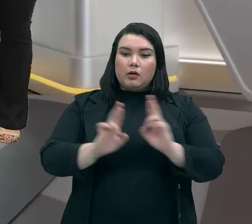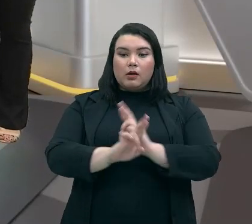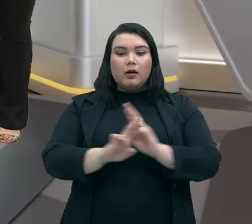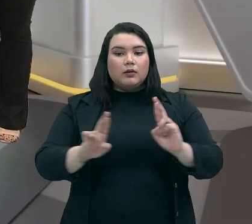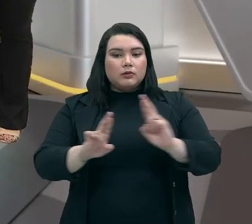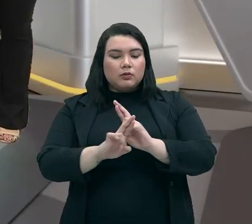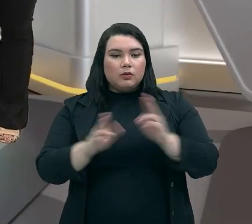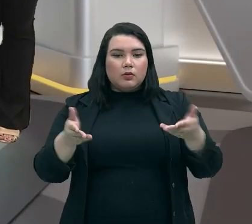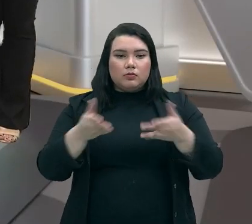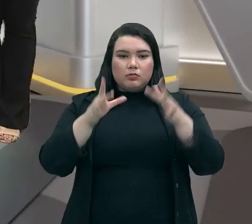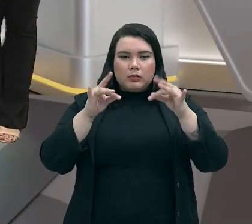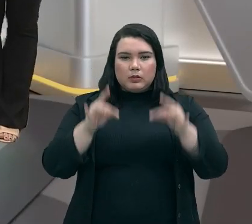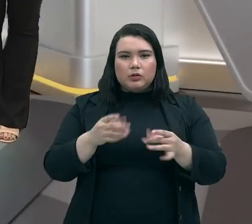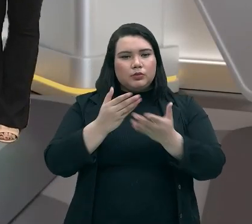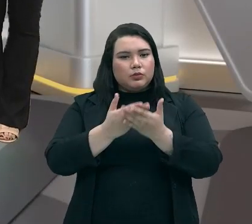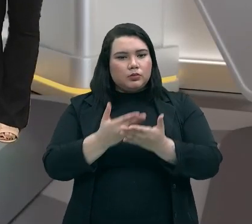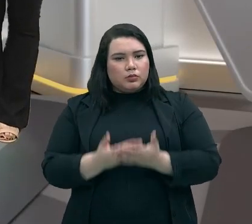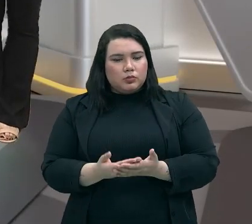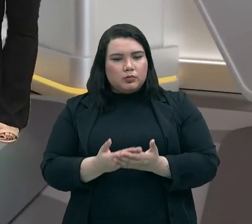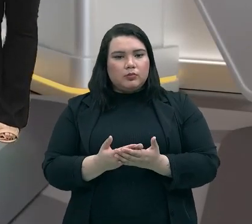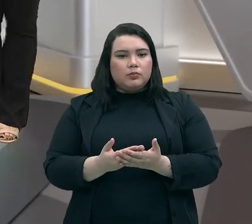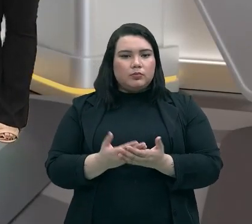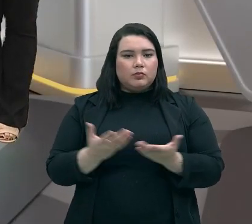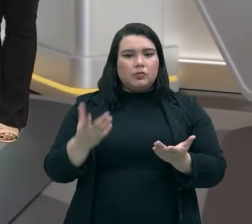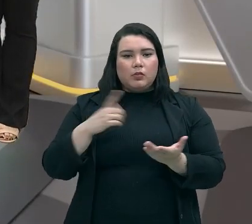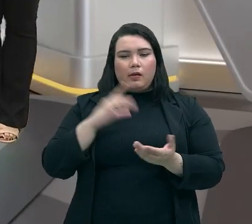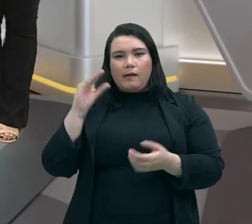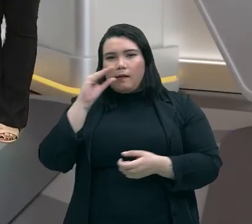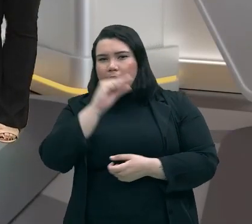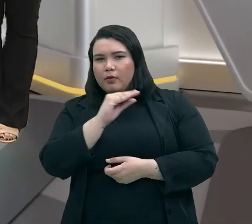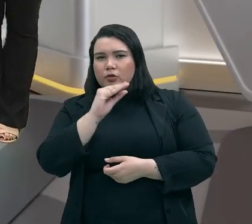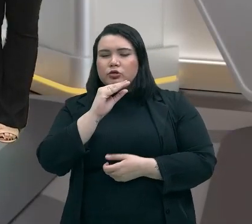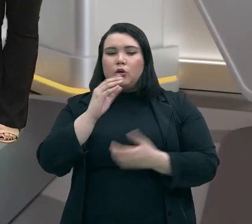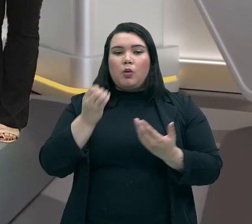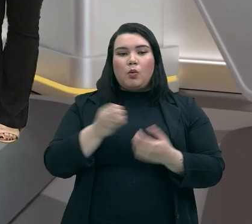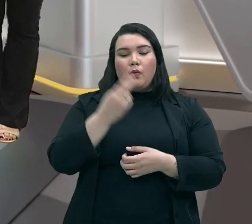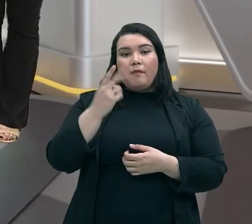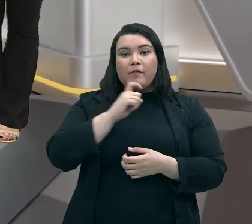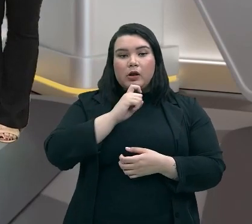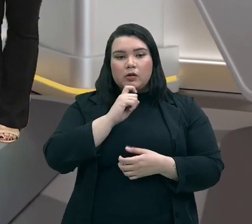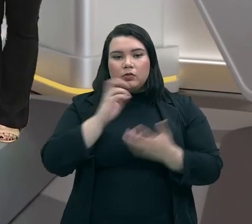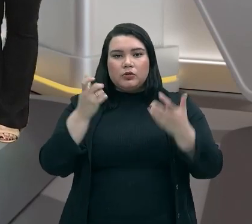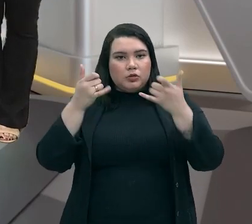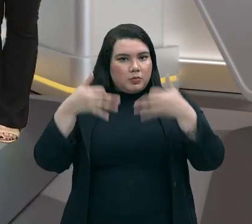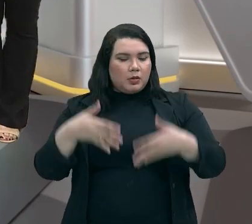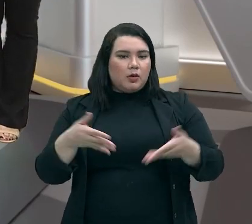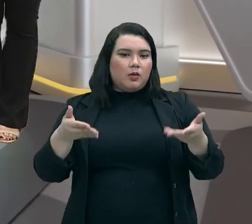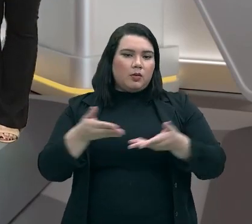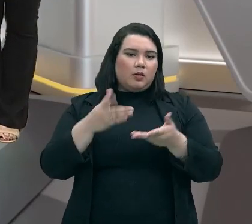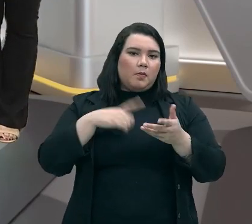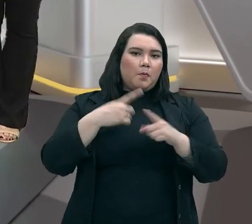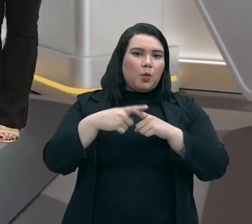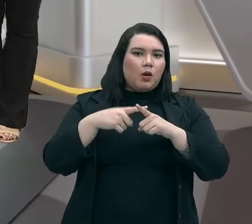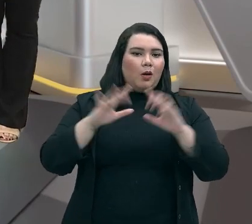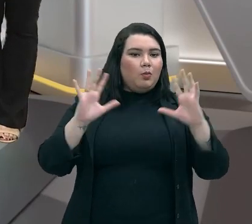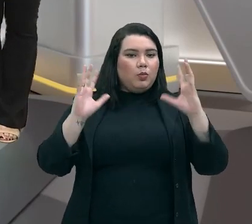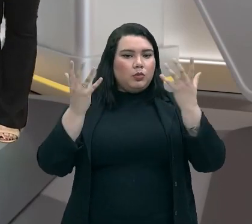vai ver um pouquinho essa relação do extremo, do muito calor ou do muito frio, e que essas mudanças climáticas